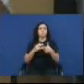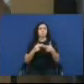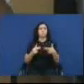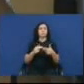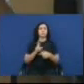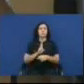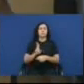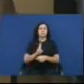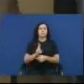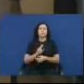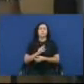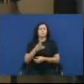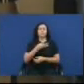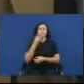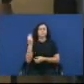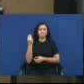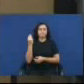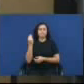Como chama ali